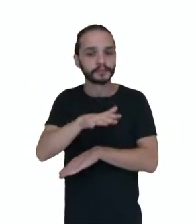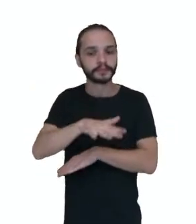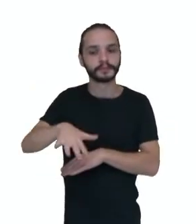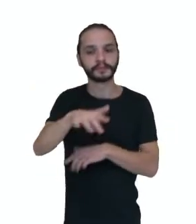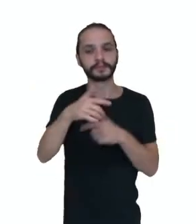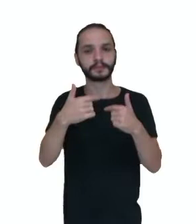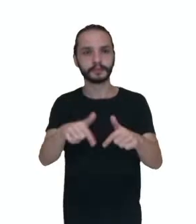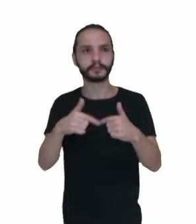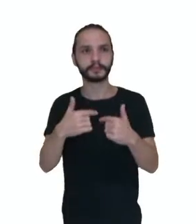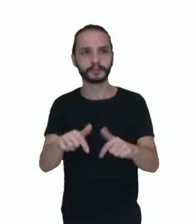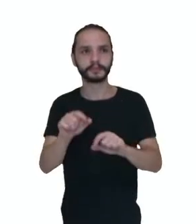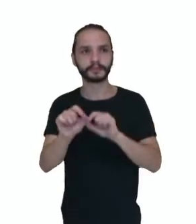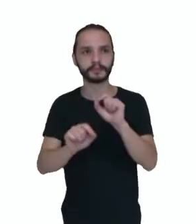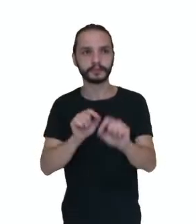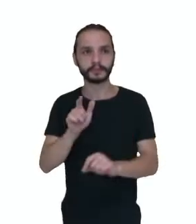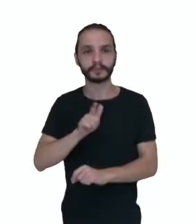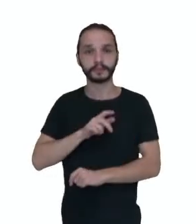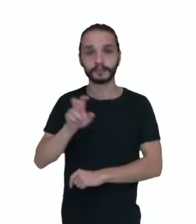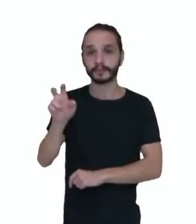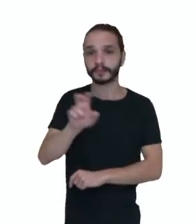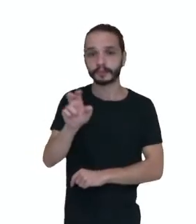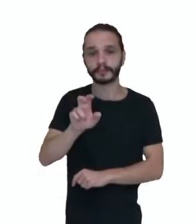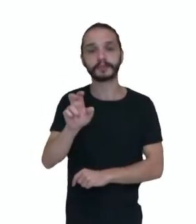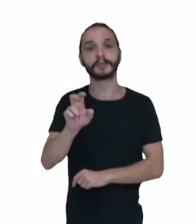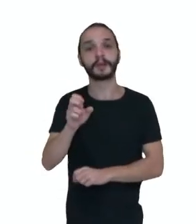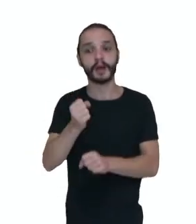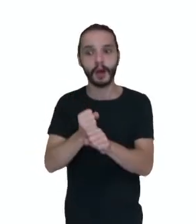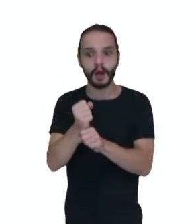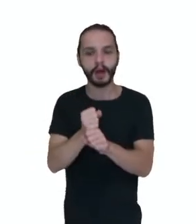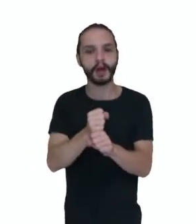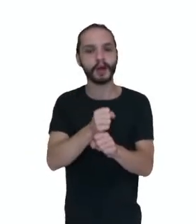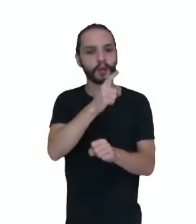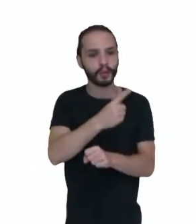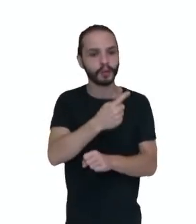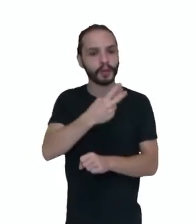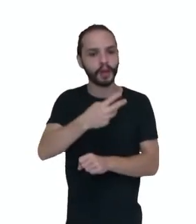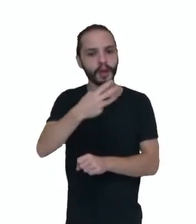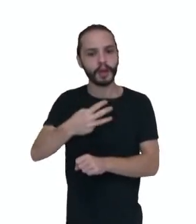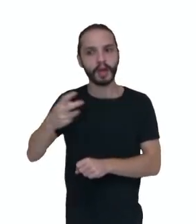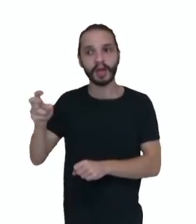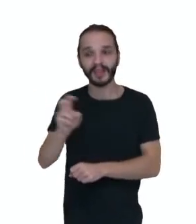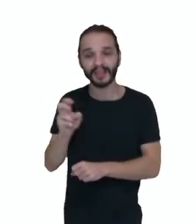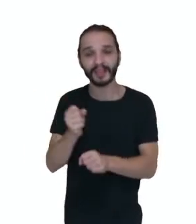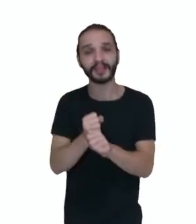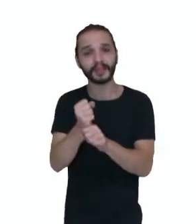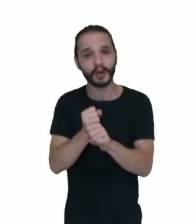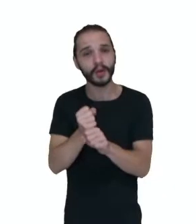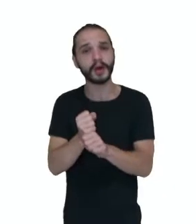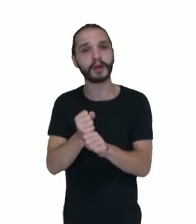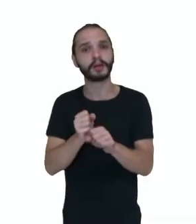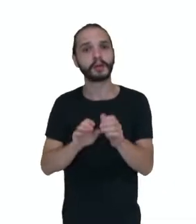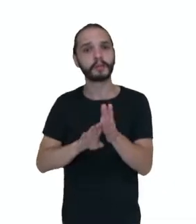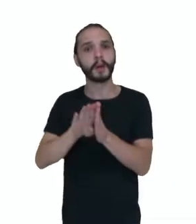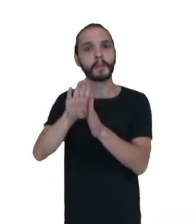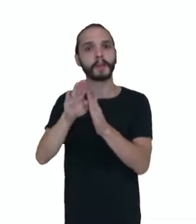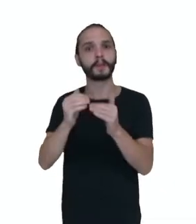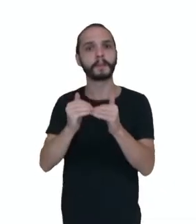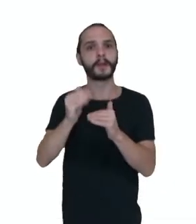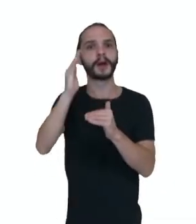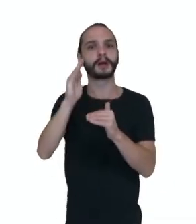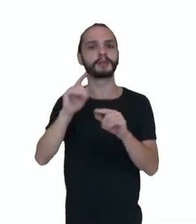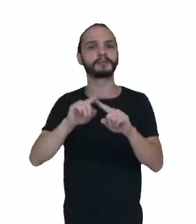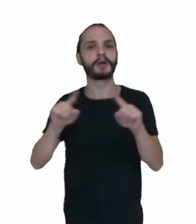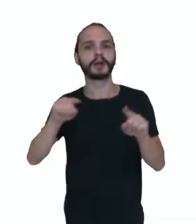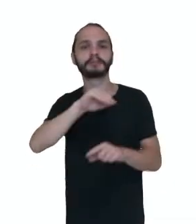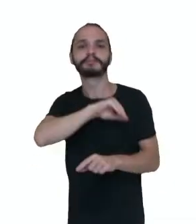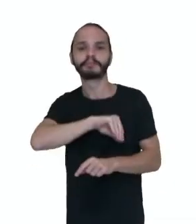de trabalho tem o 5º ano de alta, mas remuneração segue menor do que dos homens,